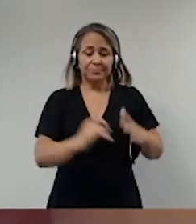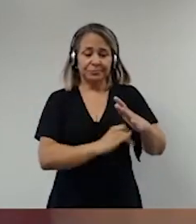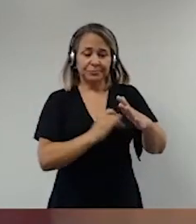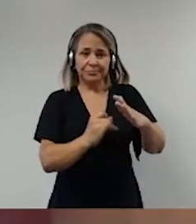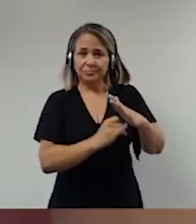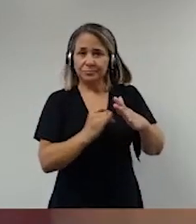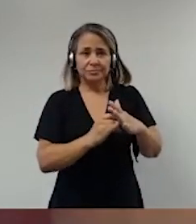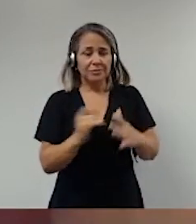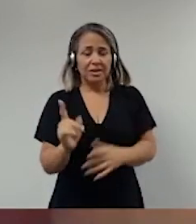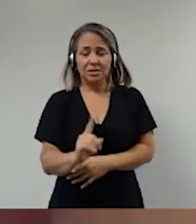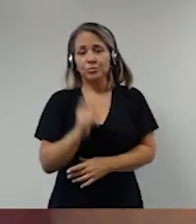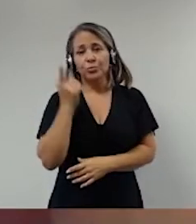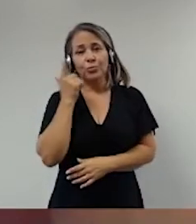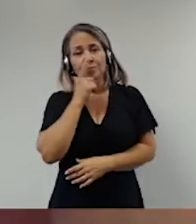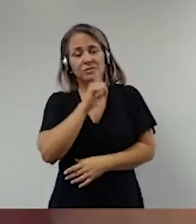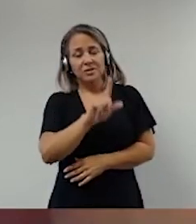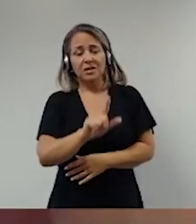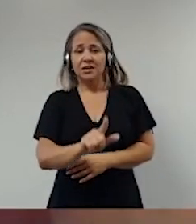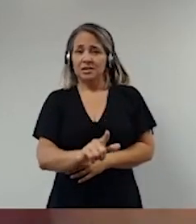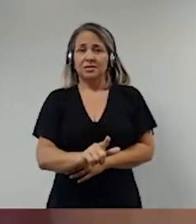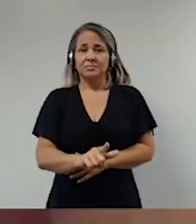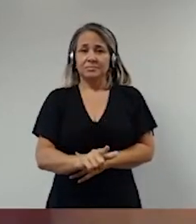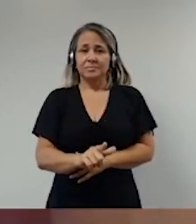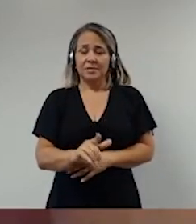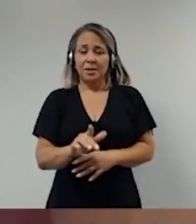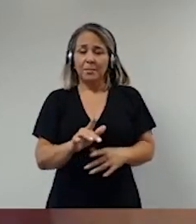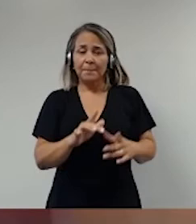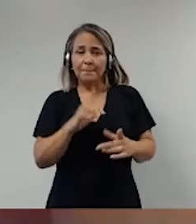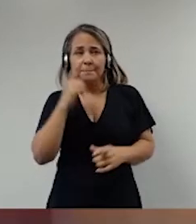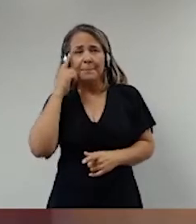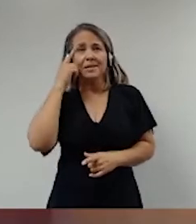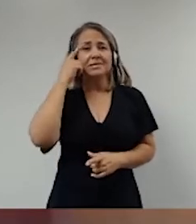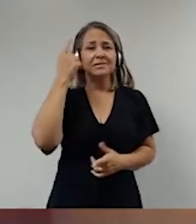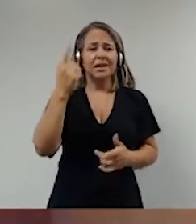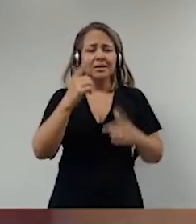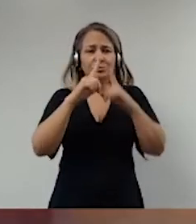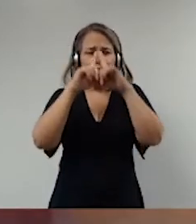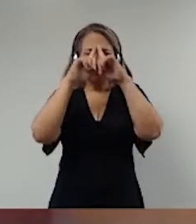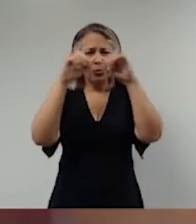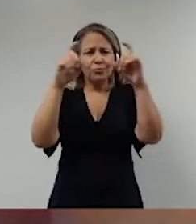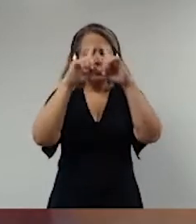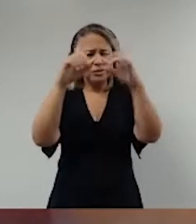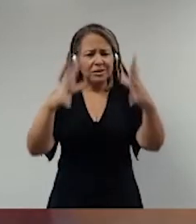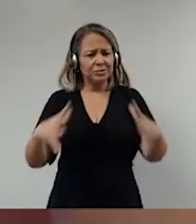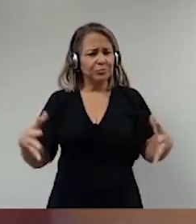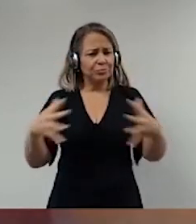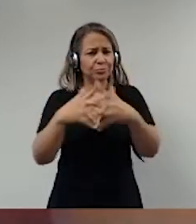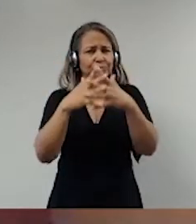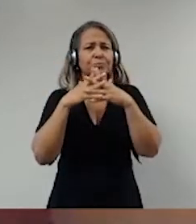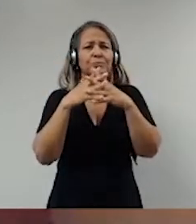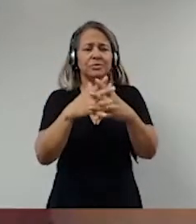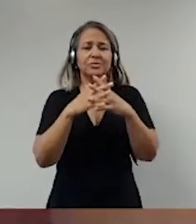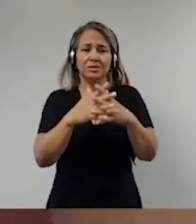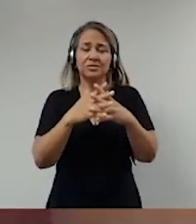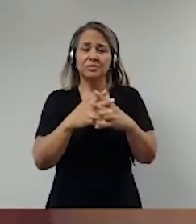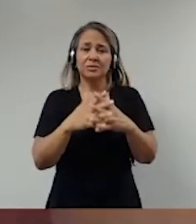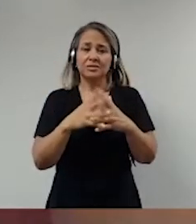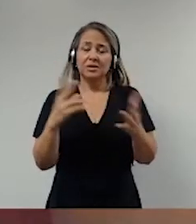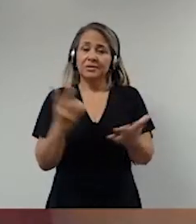não conseguem mais metabolizar os conflitos que a própria sociedade vem criando na sua dinâmica